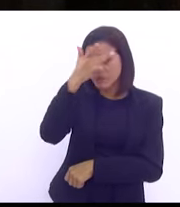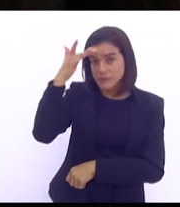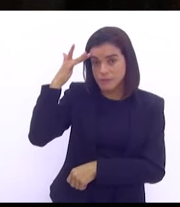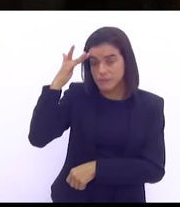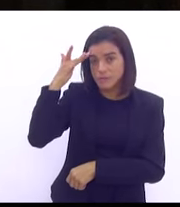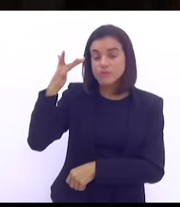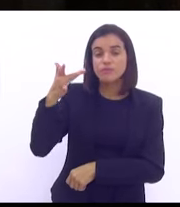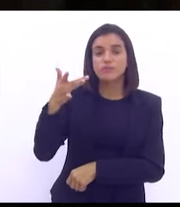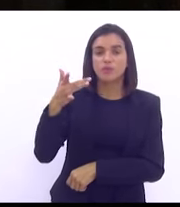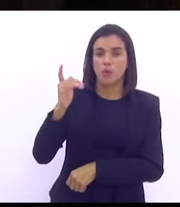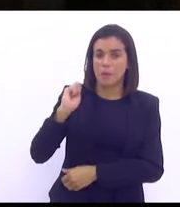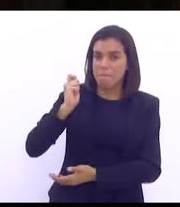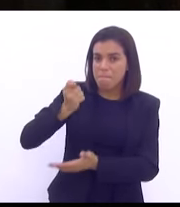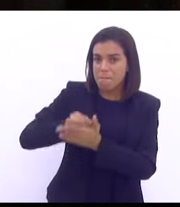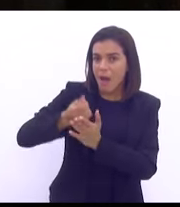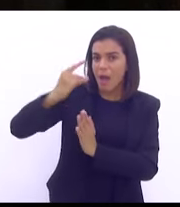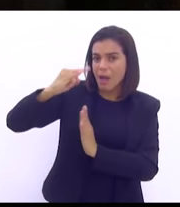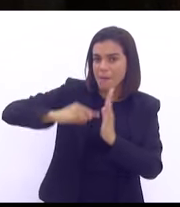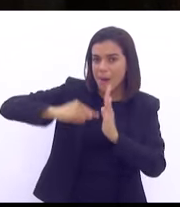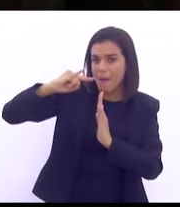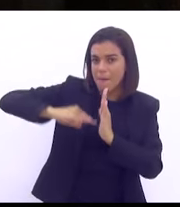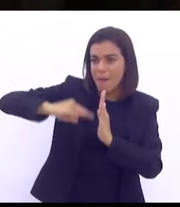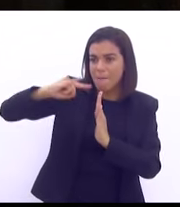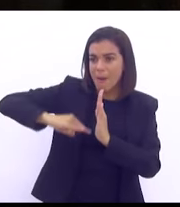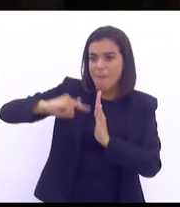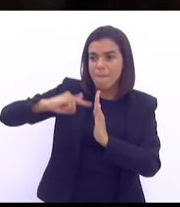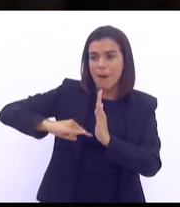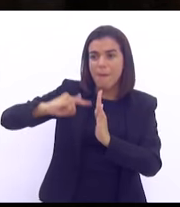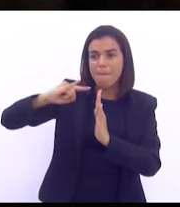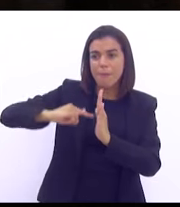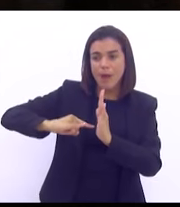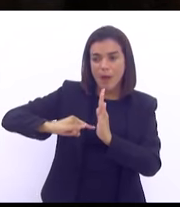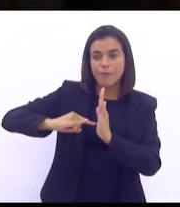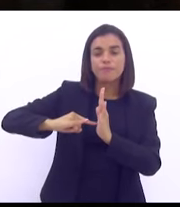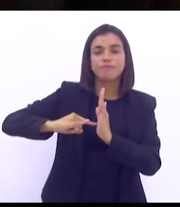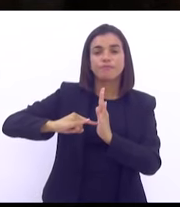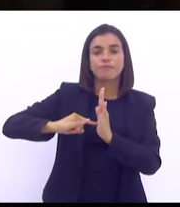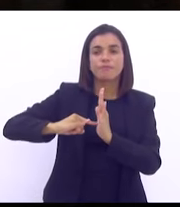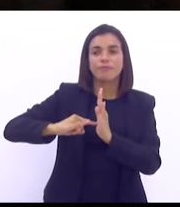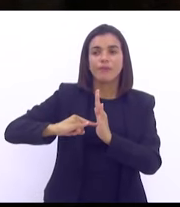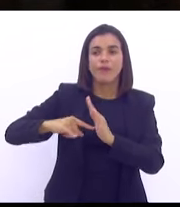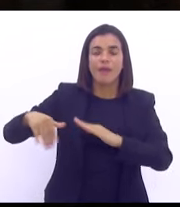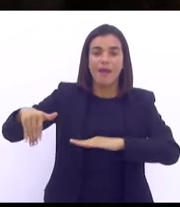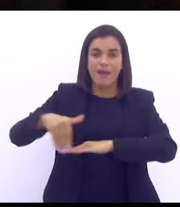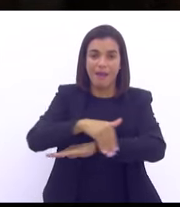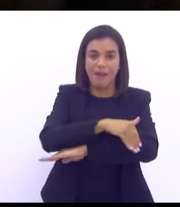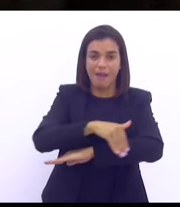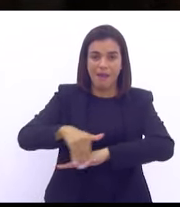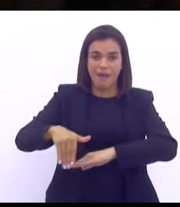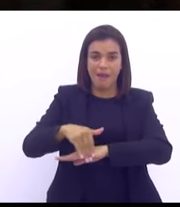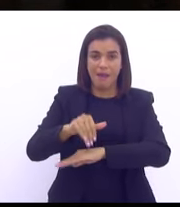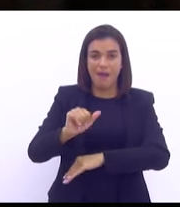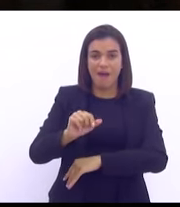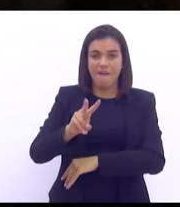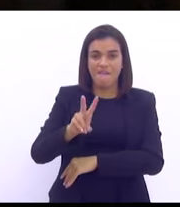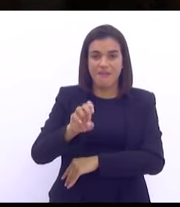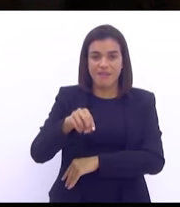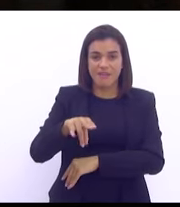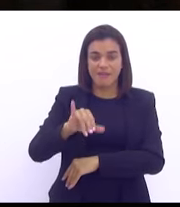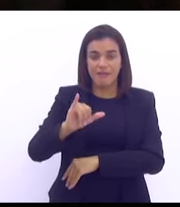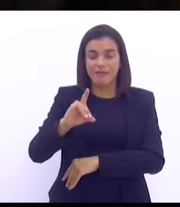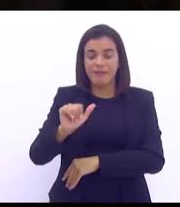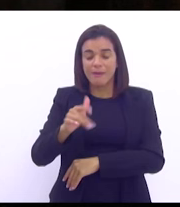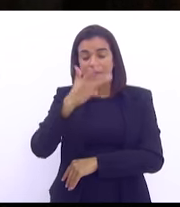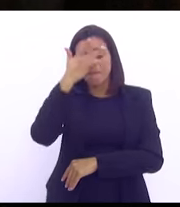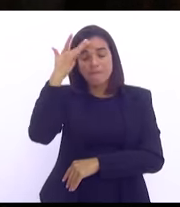energia, um consumidor, ficar como Avenida São Félix, com pessoas idosas